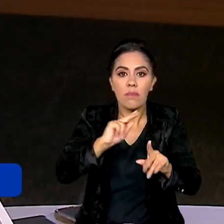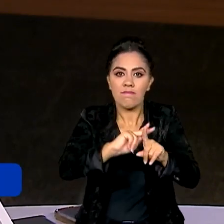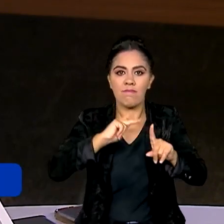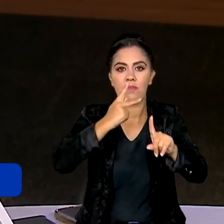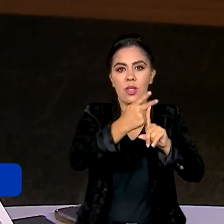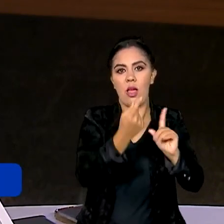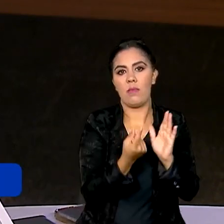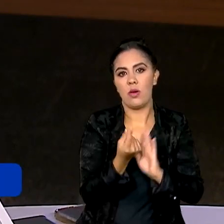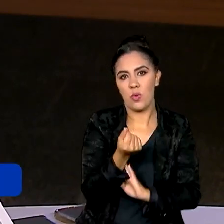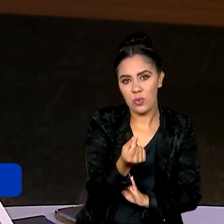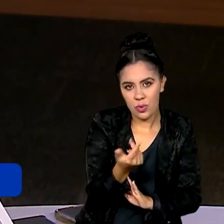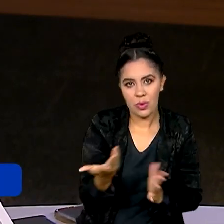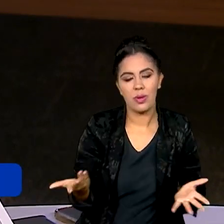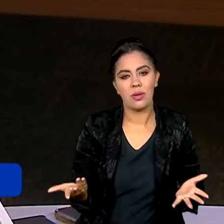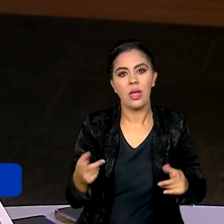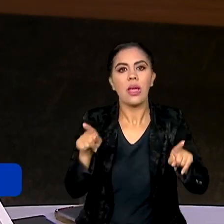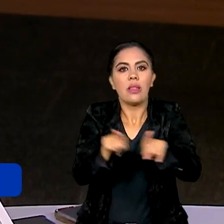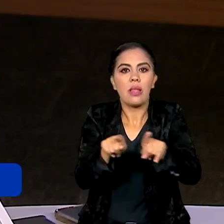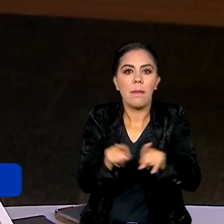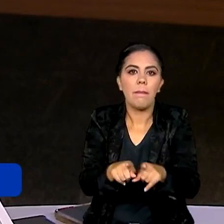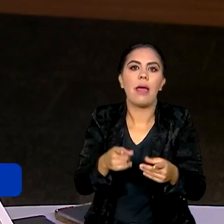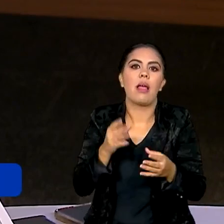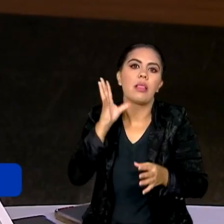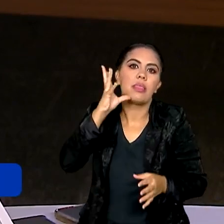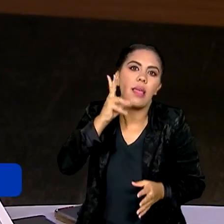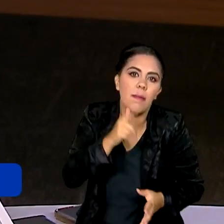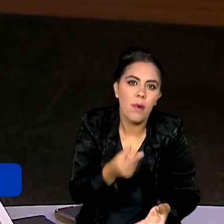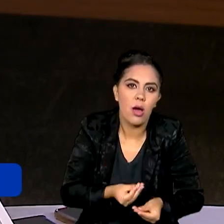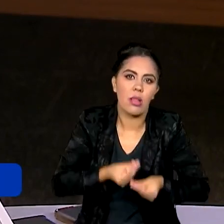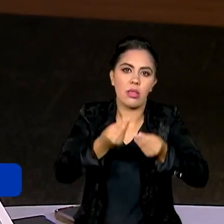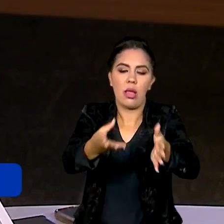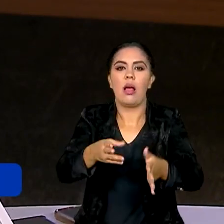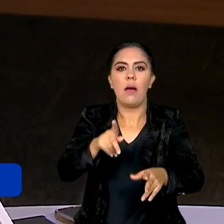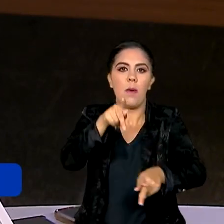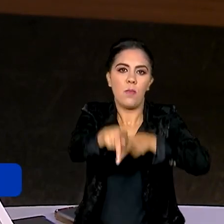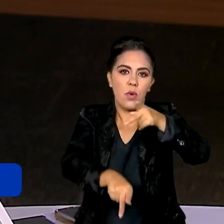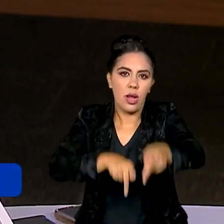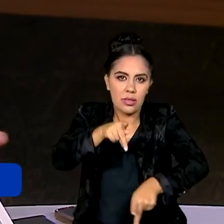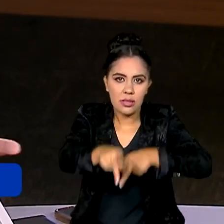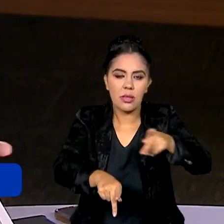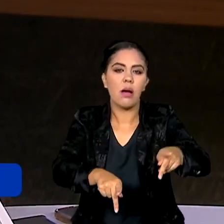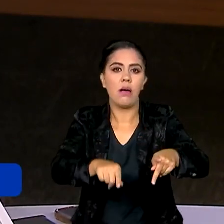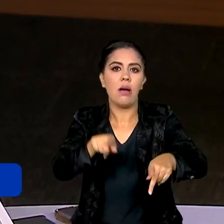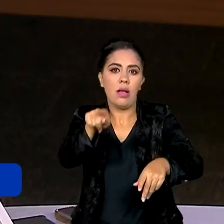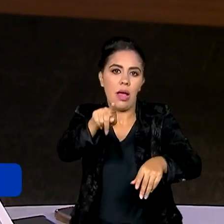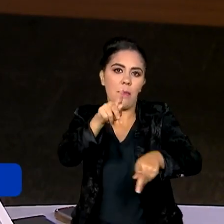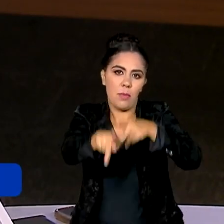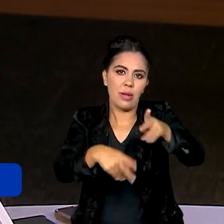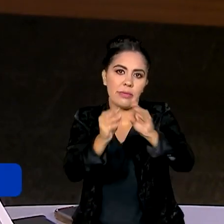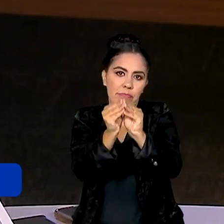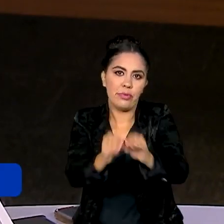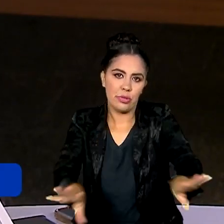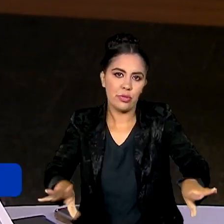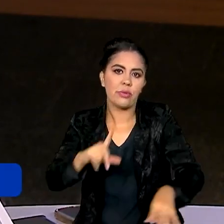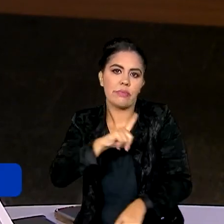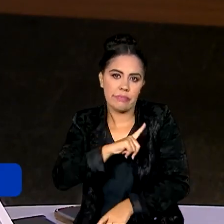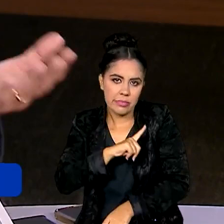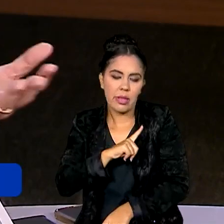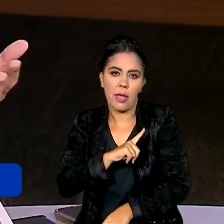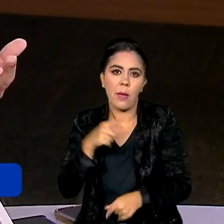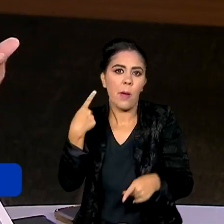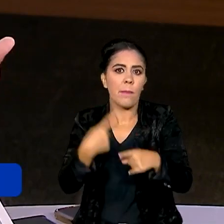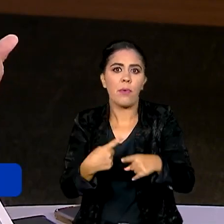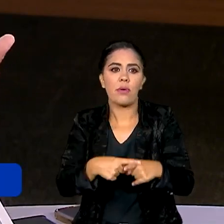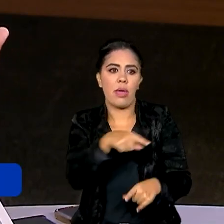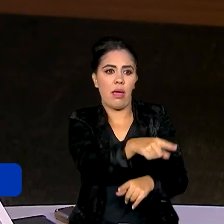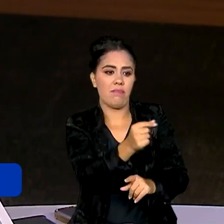custo significa onerar a população. A população acaba pagando mais por isso, porque fica mais caro. Porque uma obra